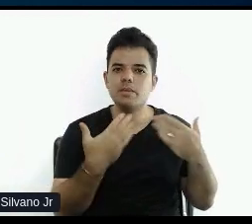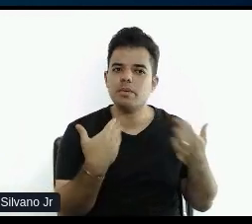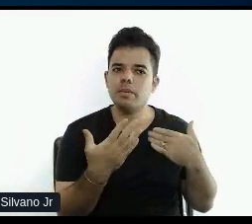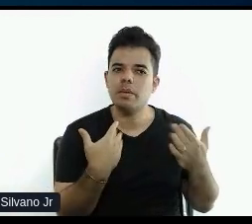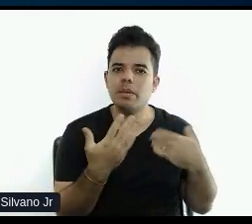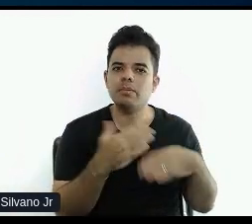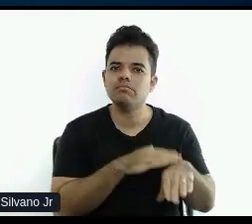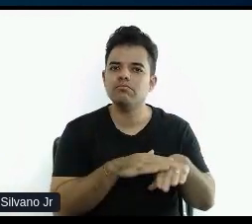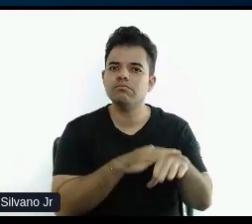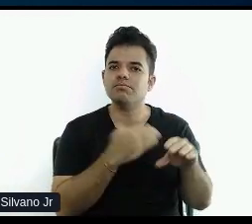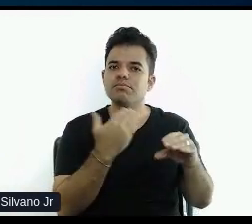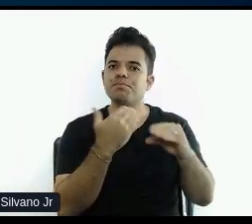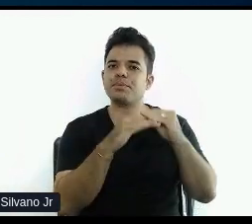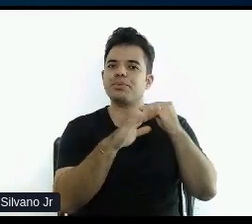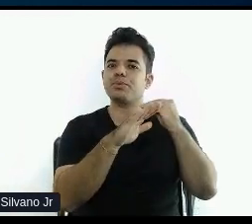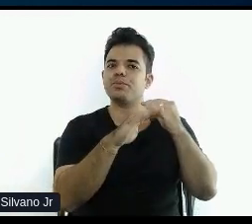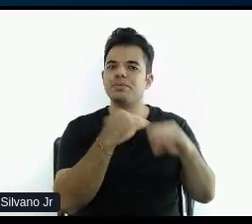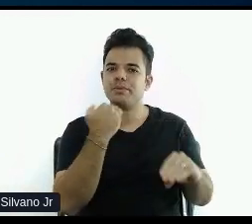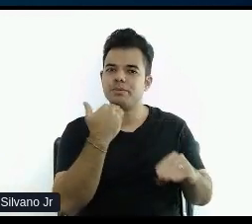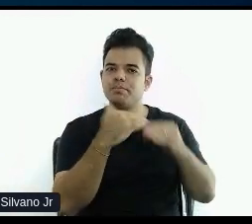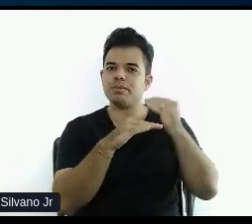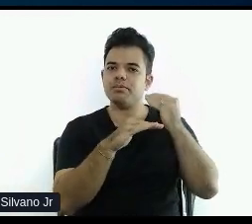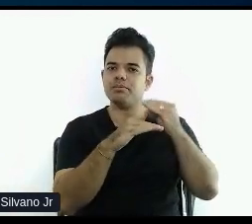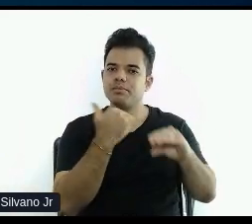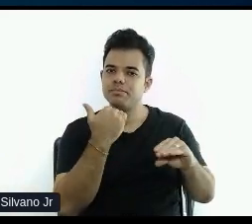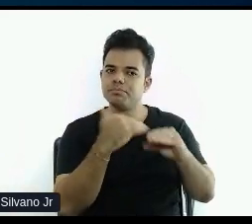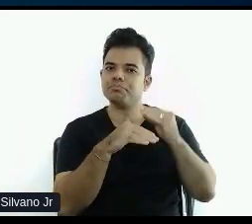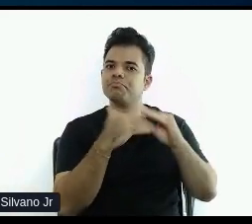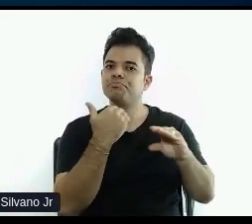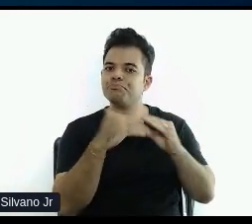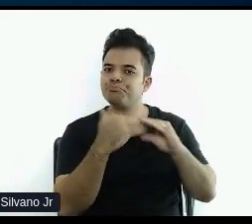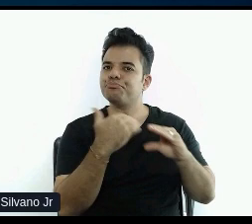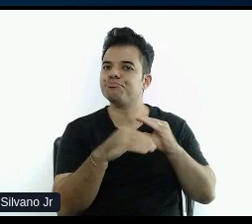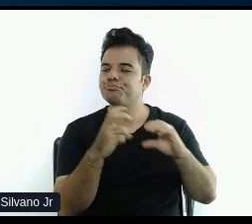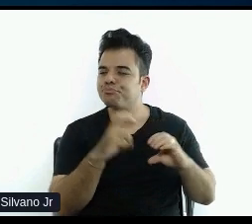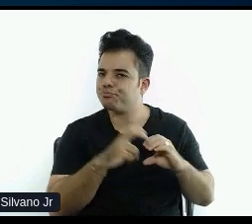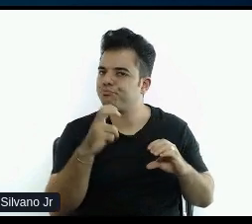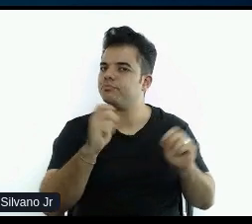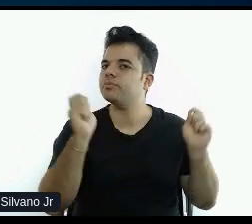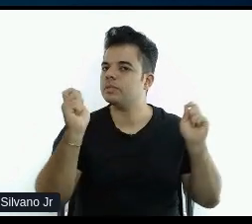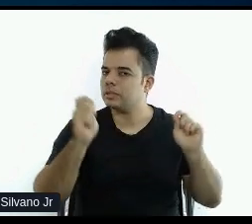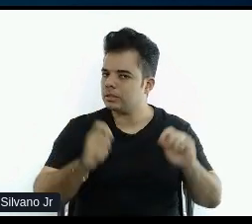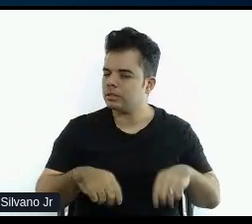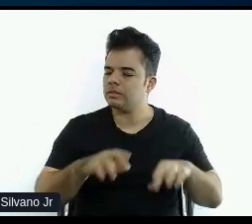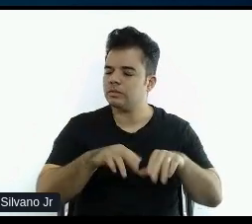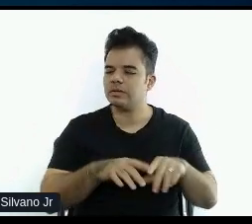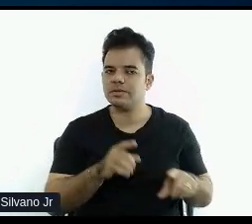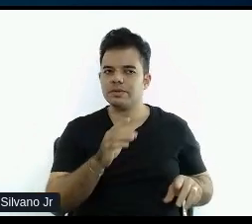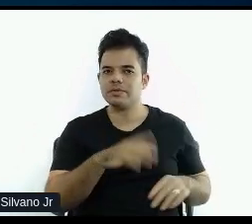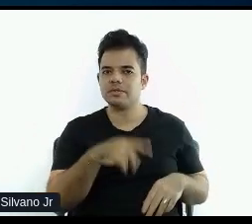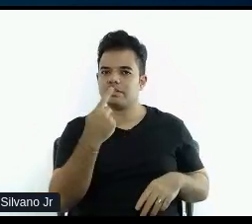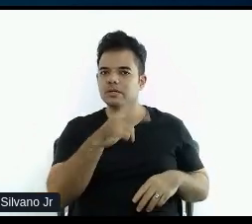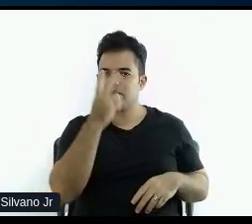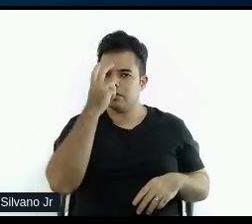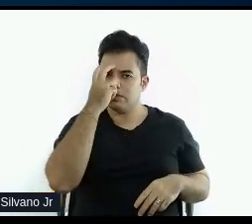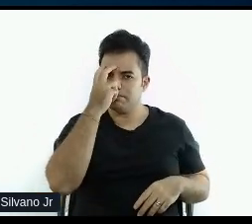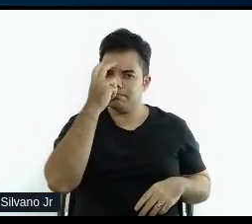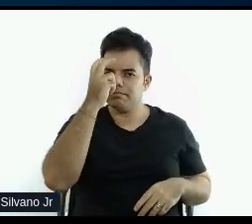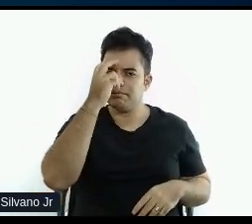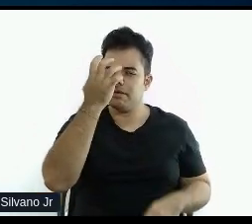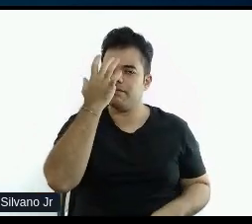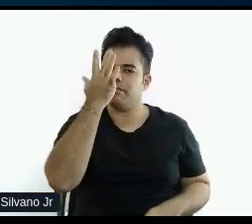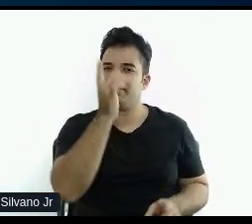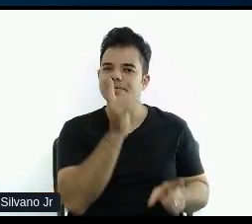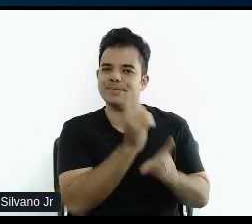mandando mensagens e esperando respostas, a gente consegue estar encontrando conhecimento ali de uma forma muito fácil. E aí,